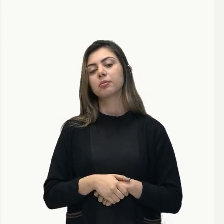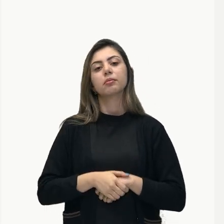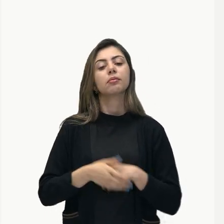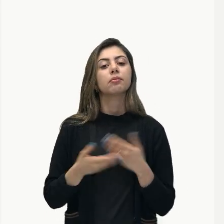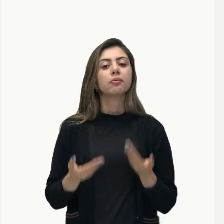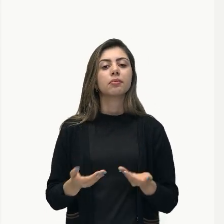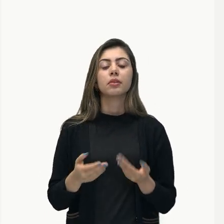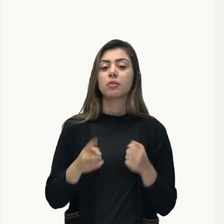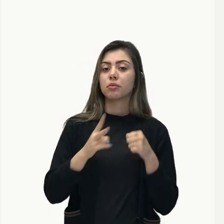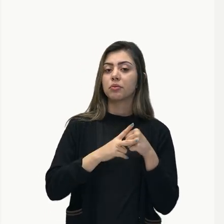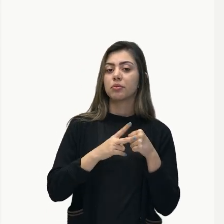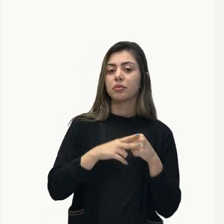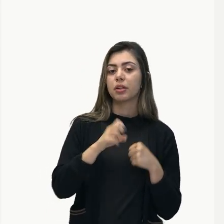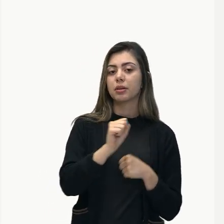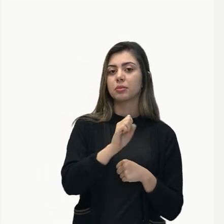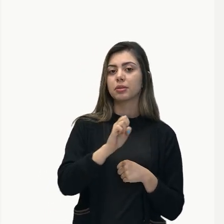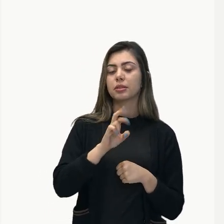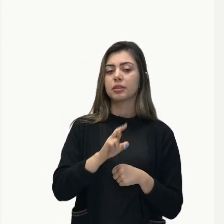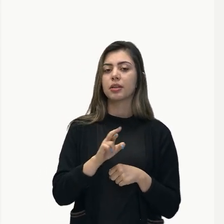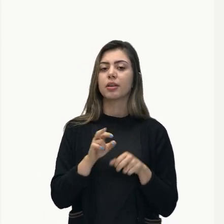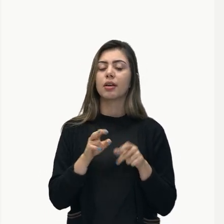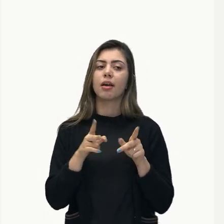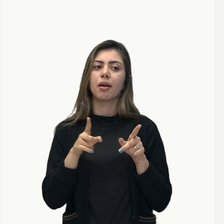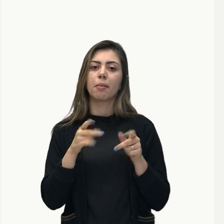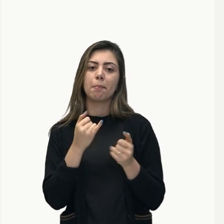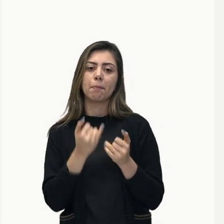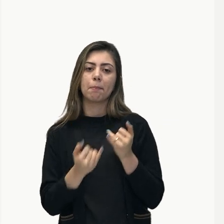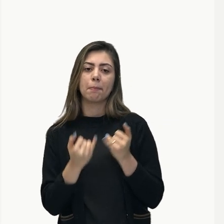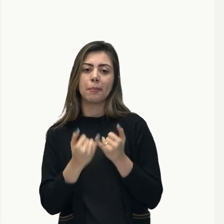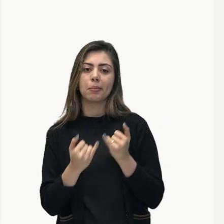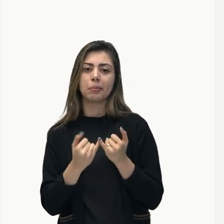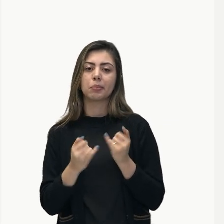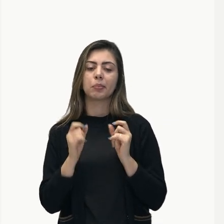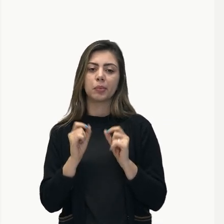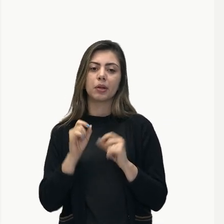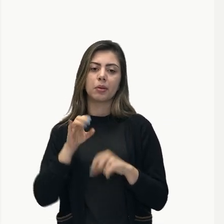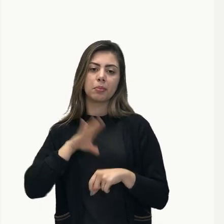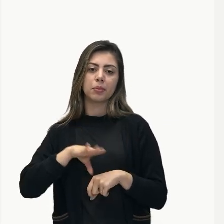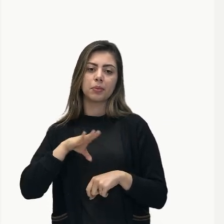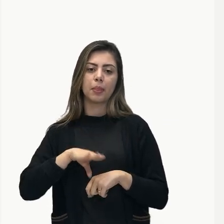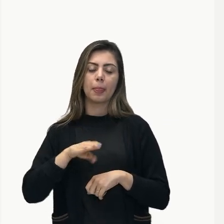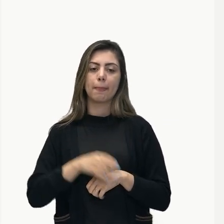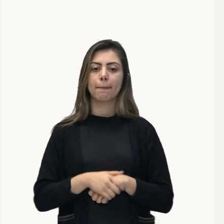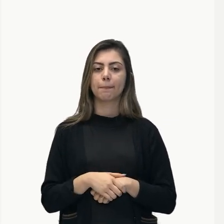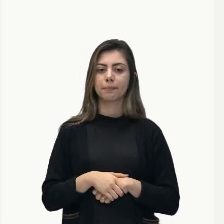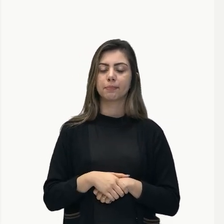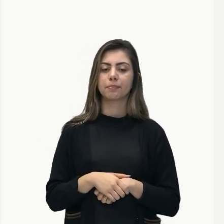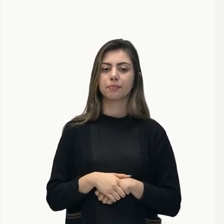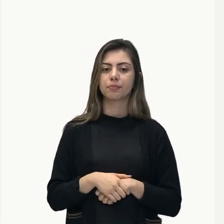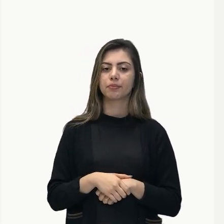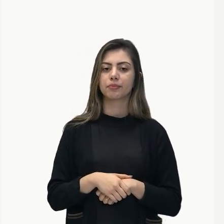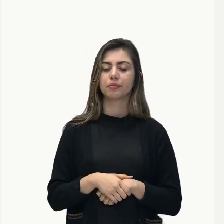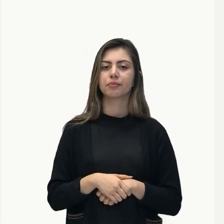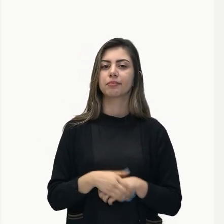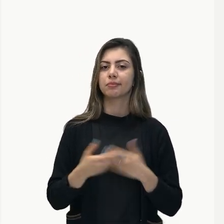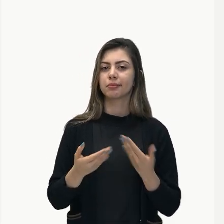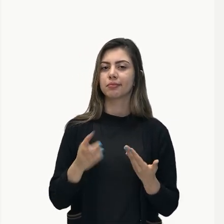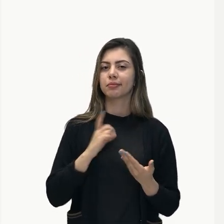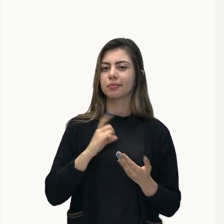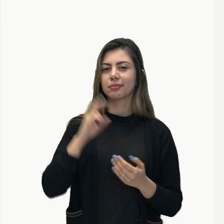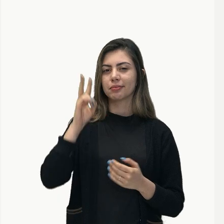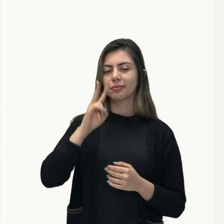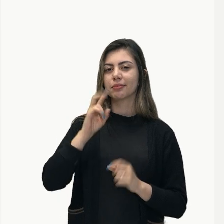O verbo ser é igual ao espanhol praticamente. Veja, no português eu era, não apareceu muito lá na narração